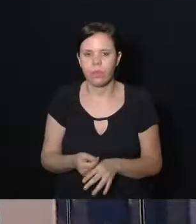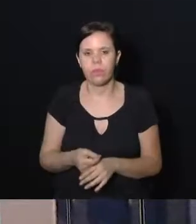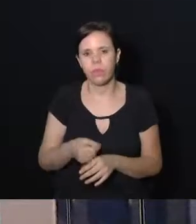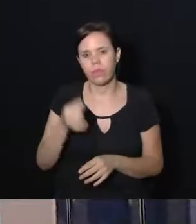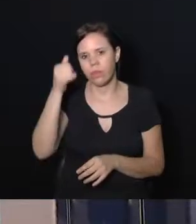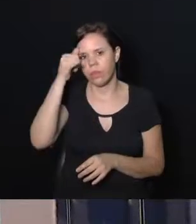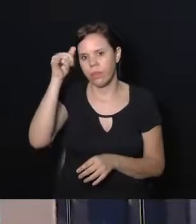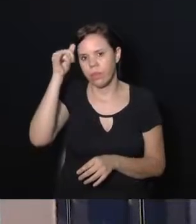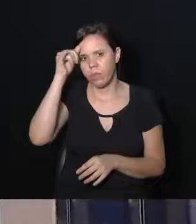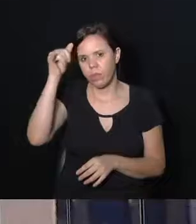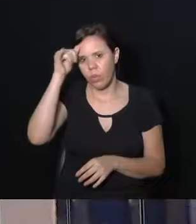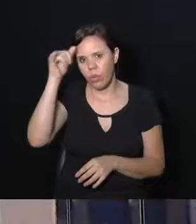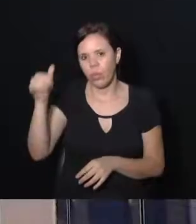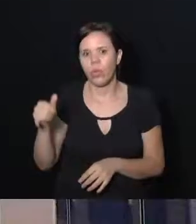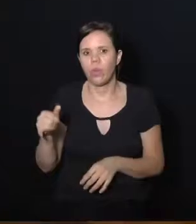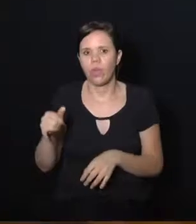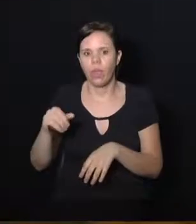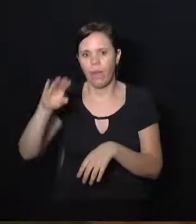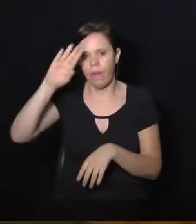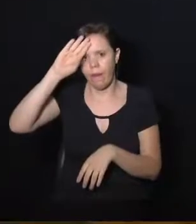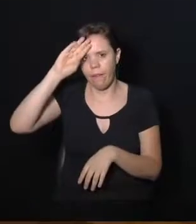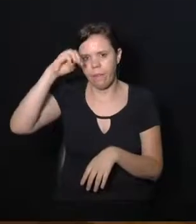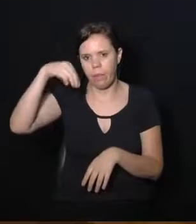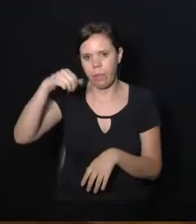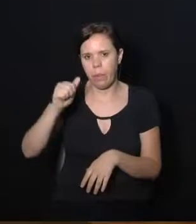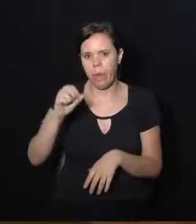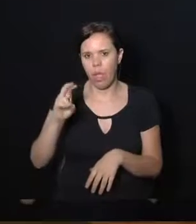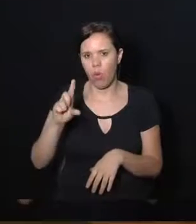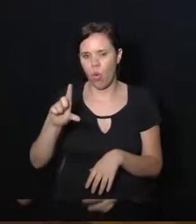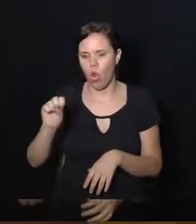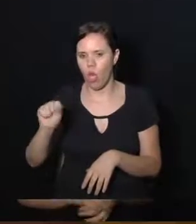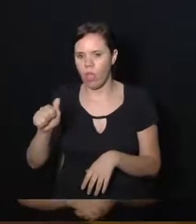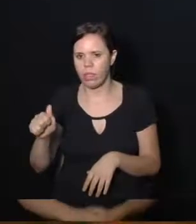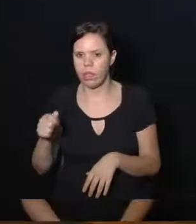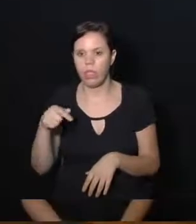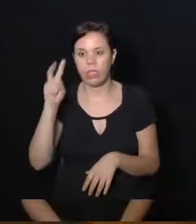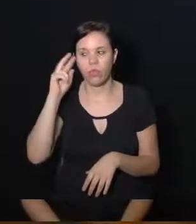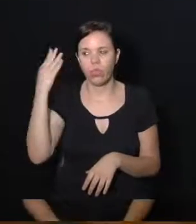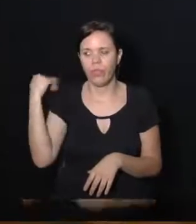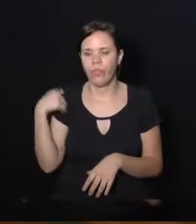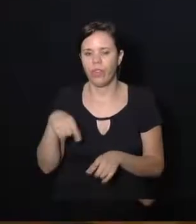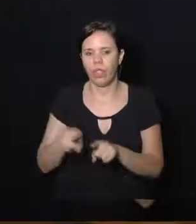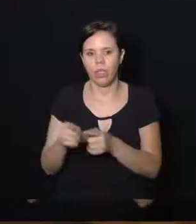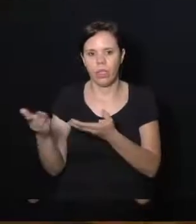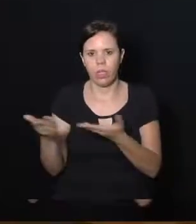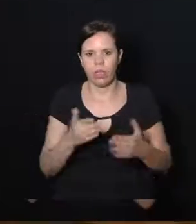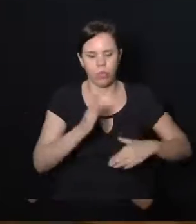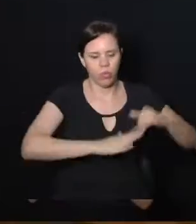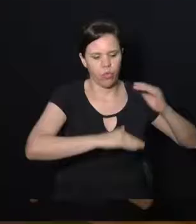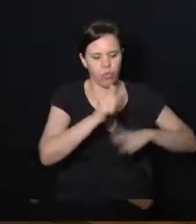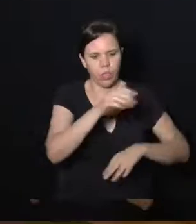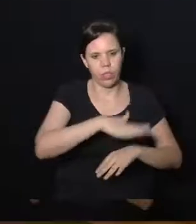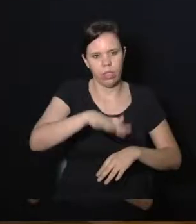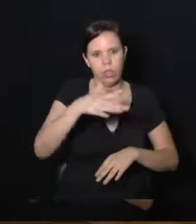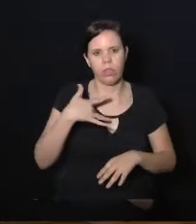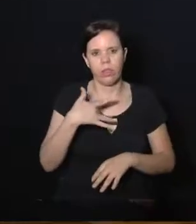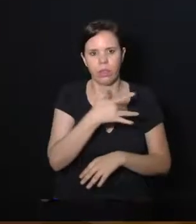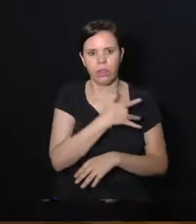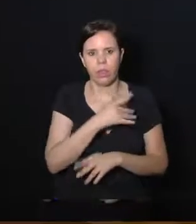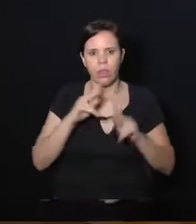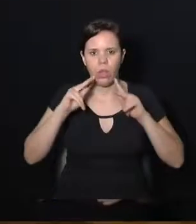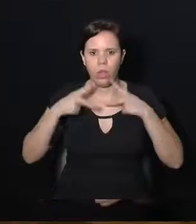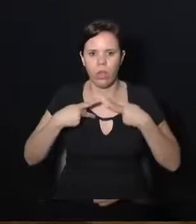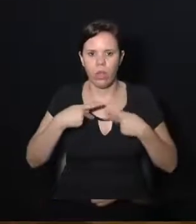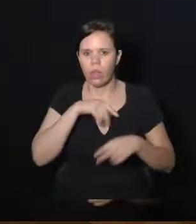prevenção à febre maculosa. Nesta segunda, o plenário da Câmara de Campinas recebeu profissionais da área da saúde humana